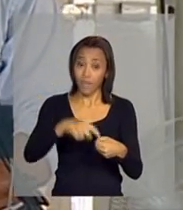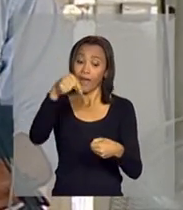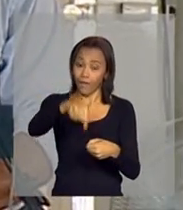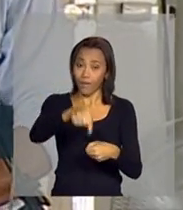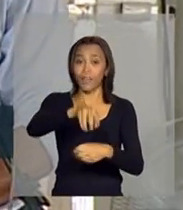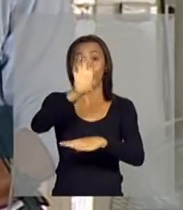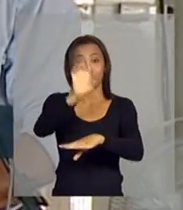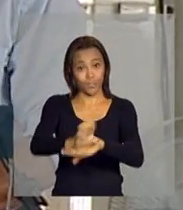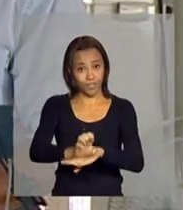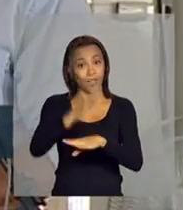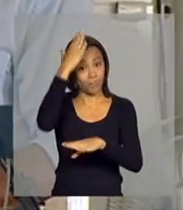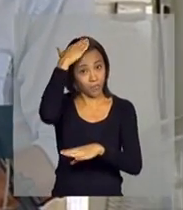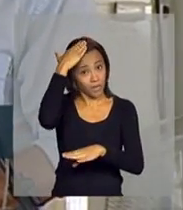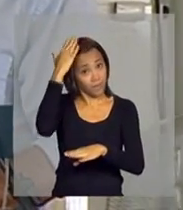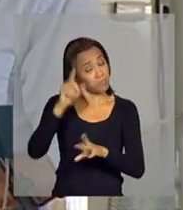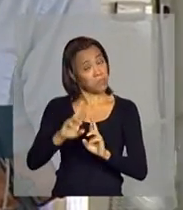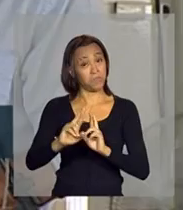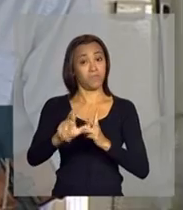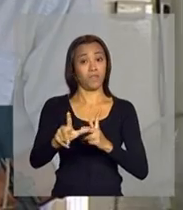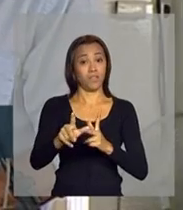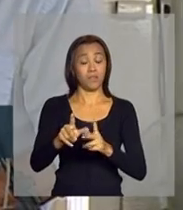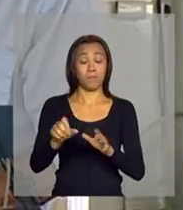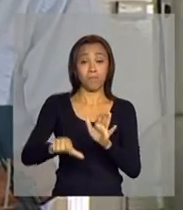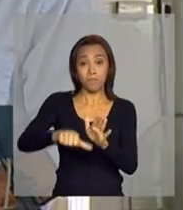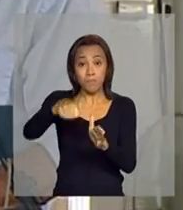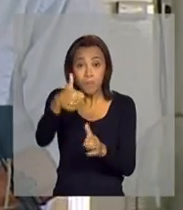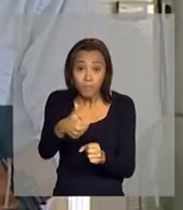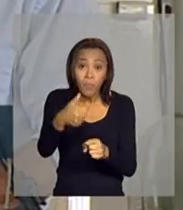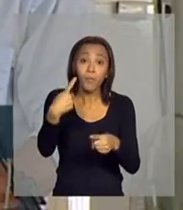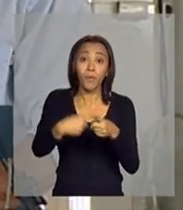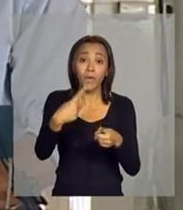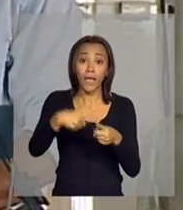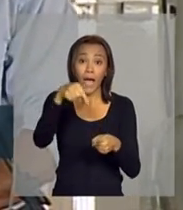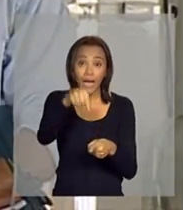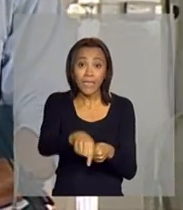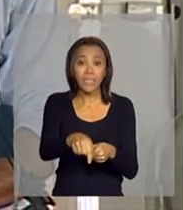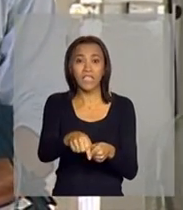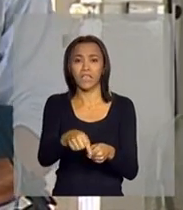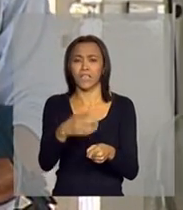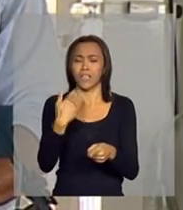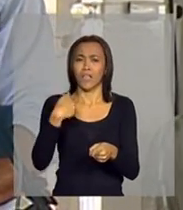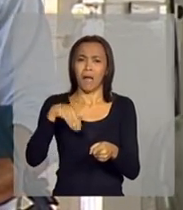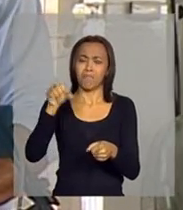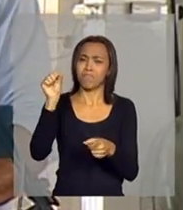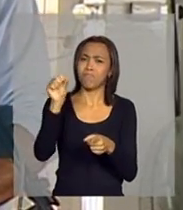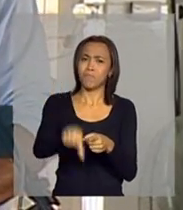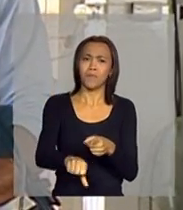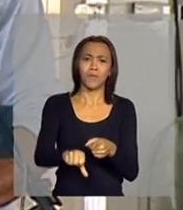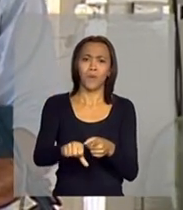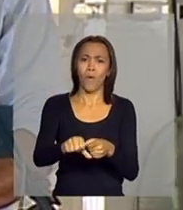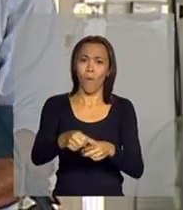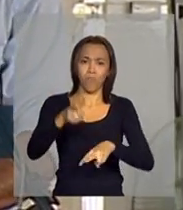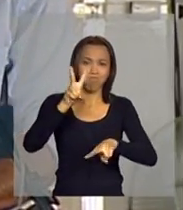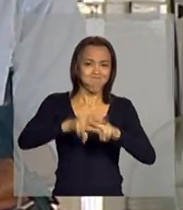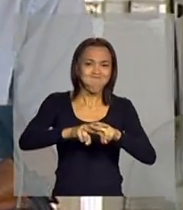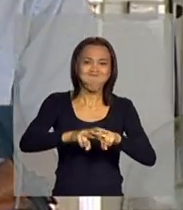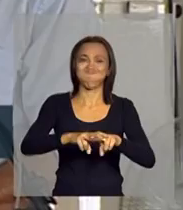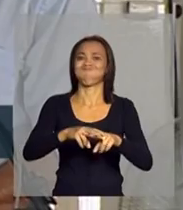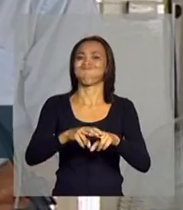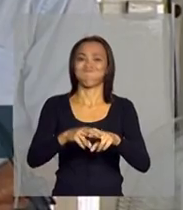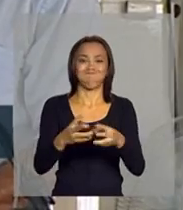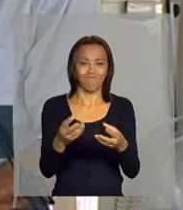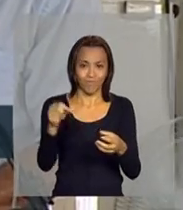Estado. E não podia ser diferente. Primeiro, porque herdamos a pior situação carcerária de todo o